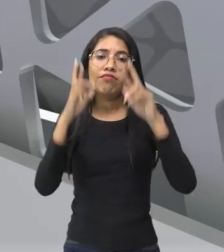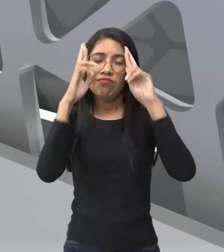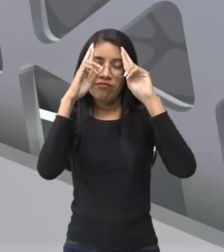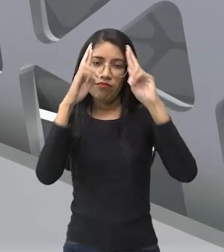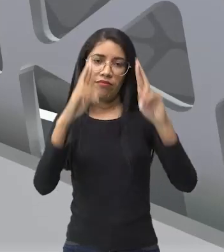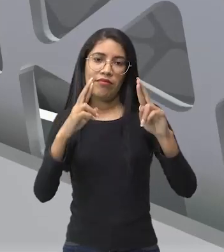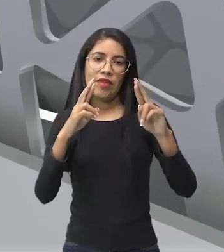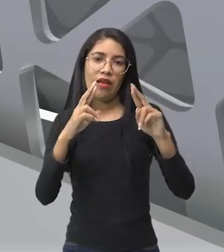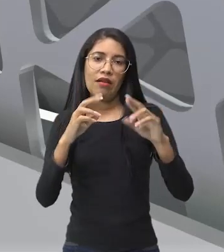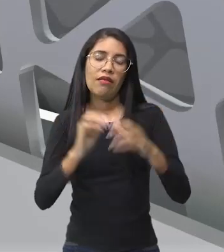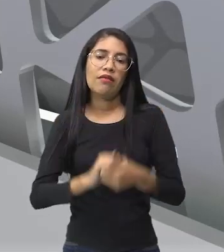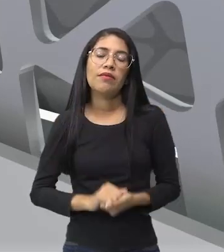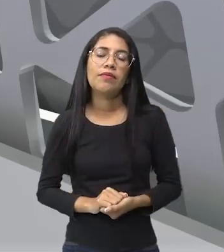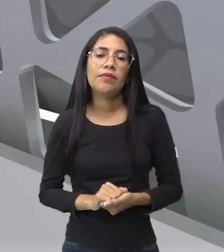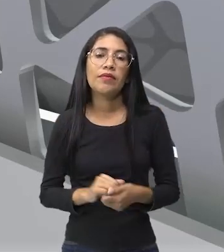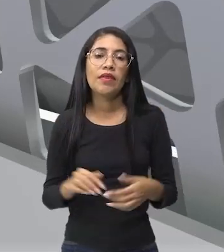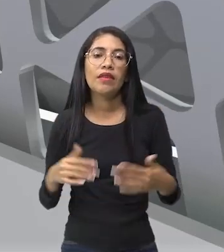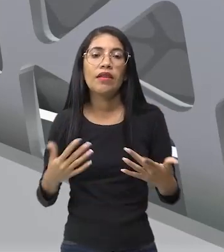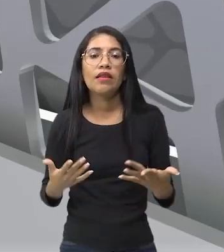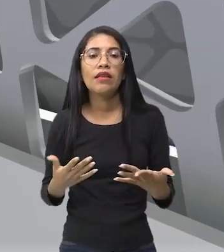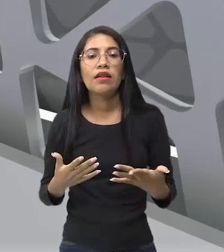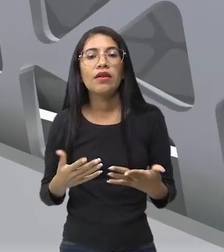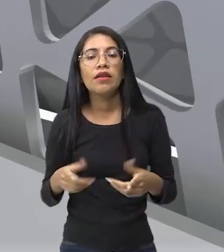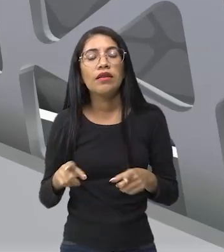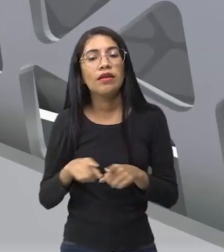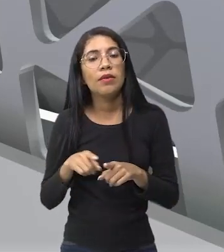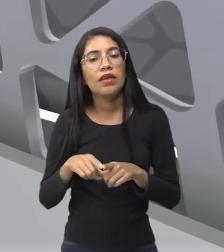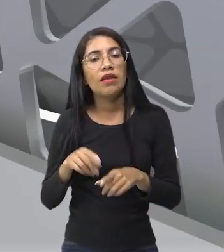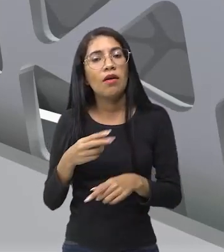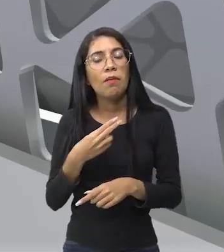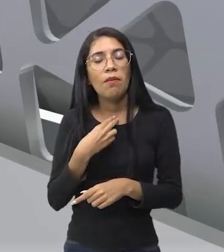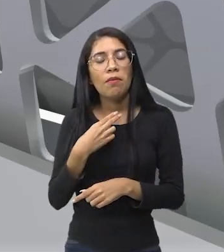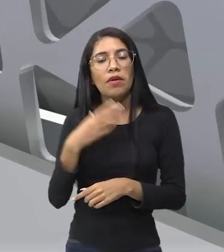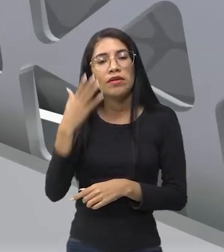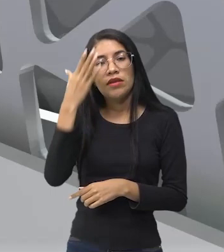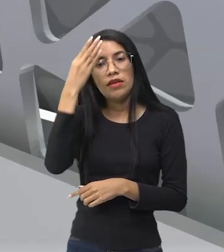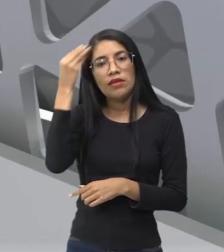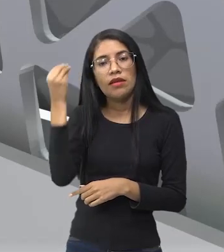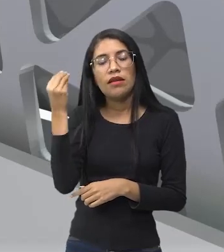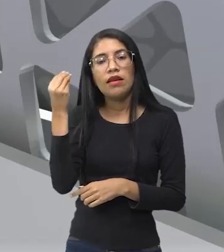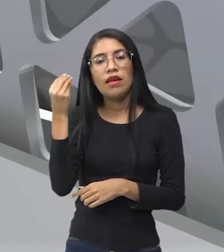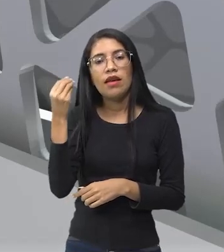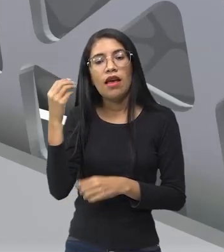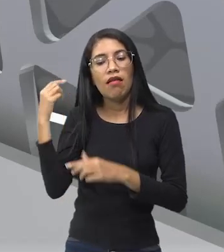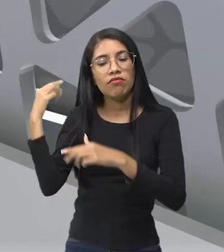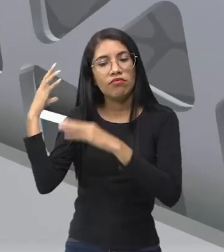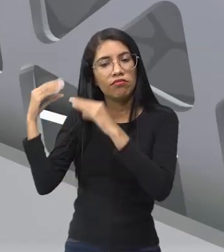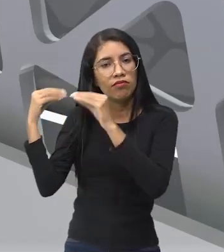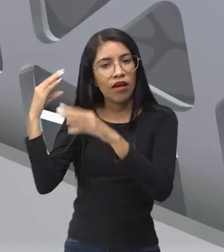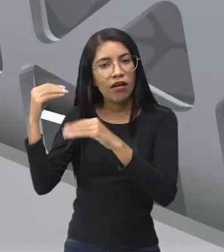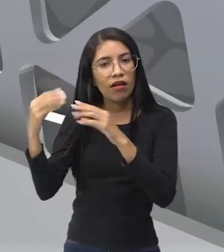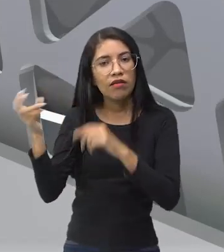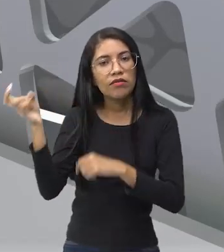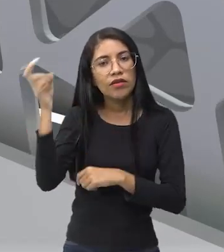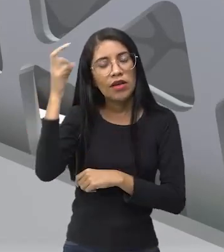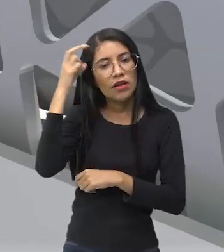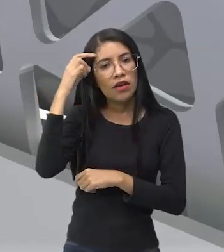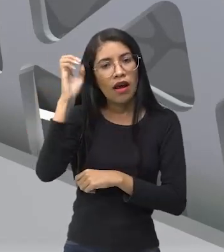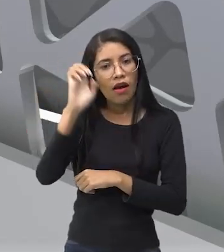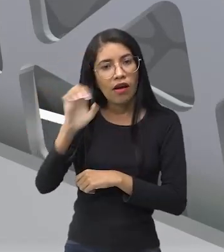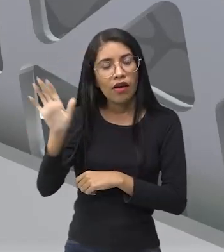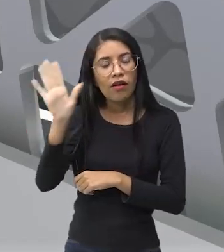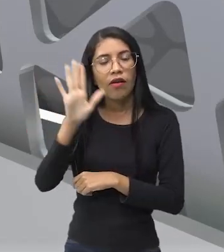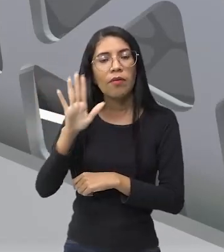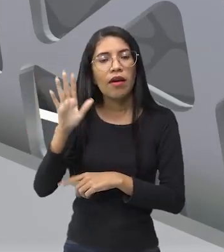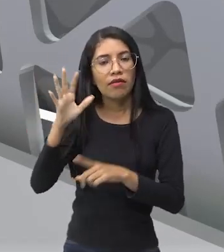tudo isso. Tá? Então, mas também nós não podemos esquecer as nossas heranças culturais. As europeias,